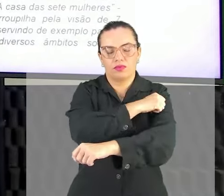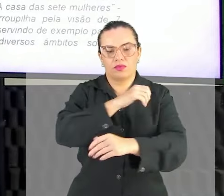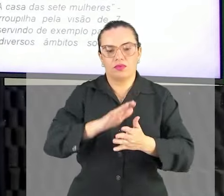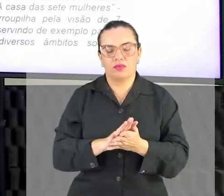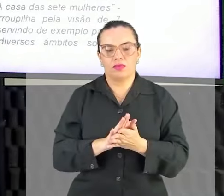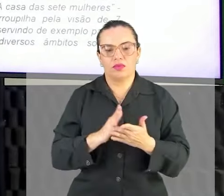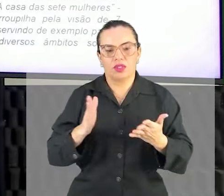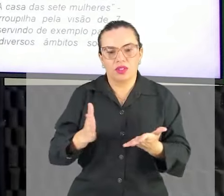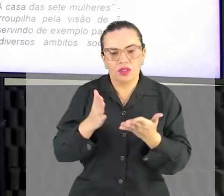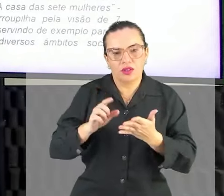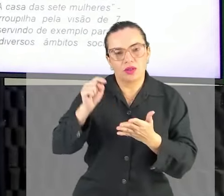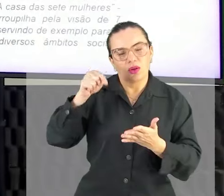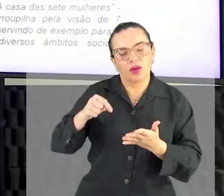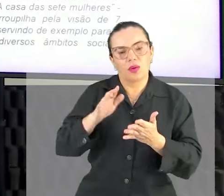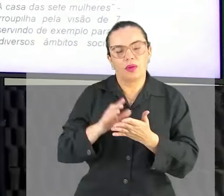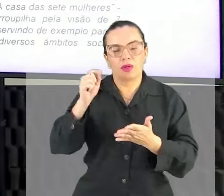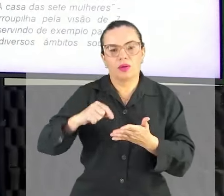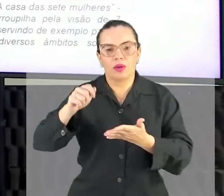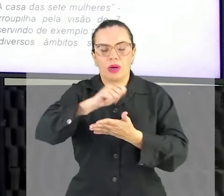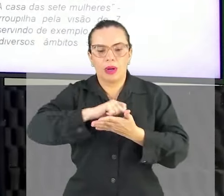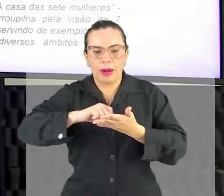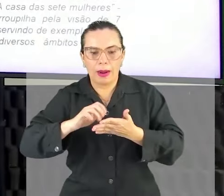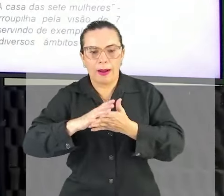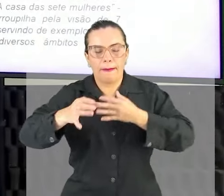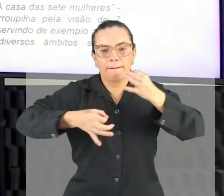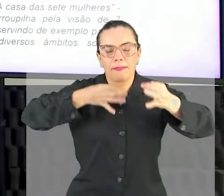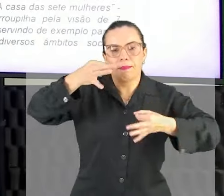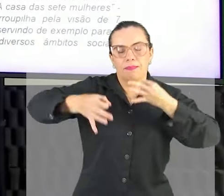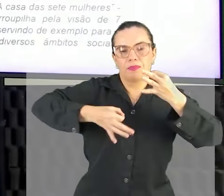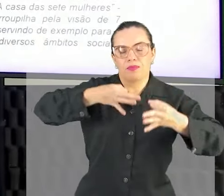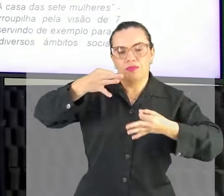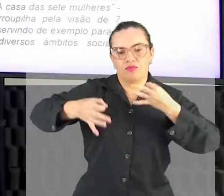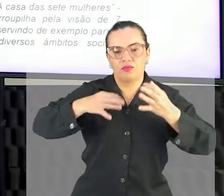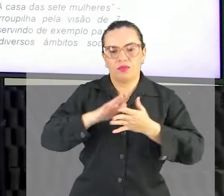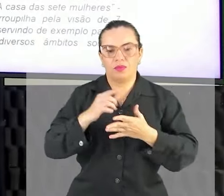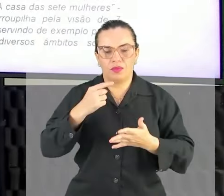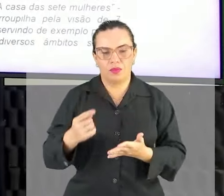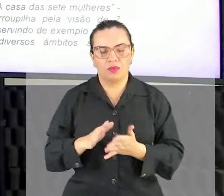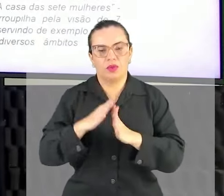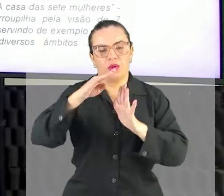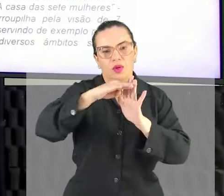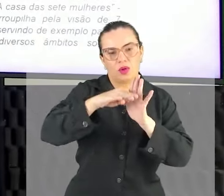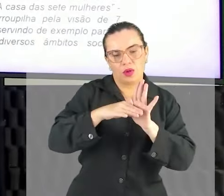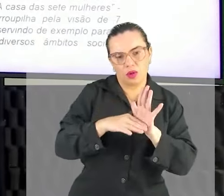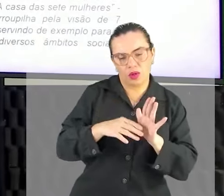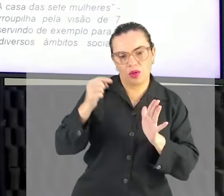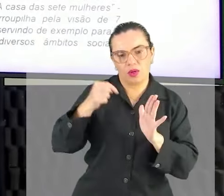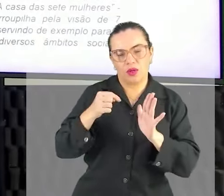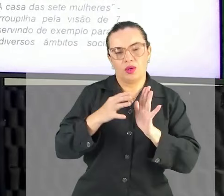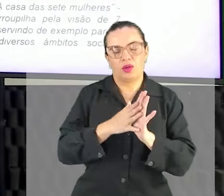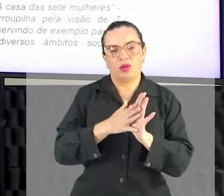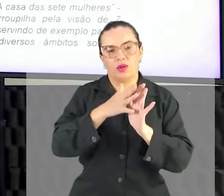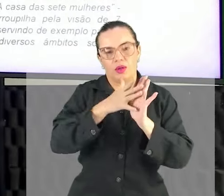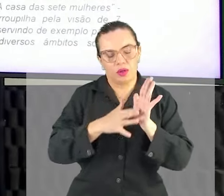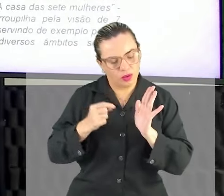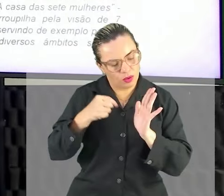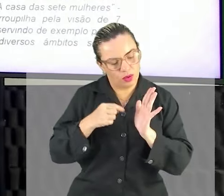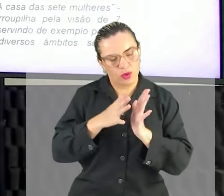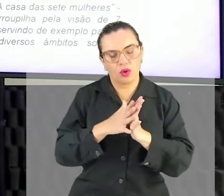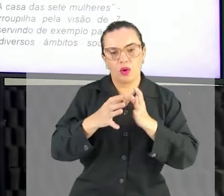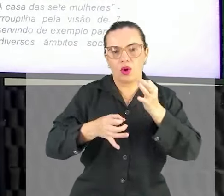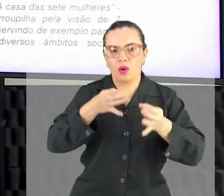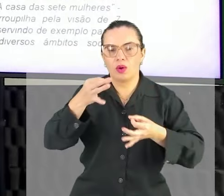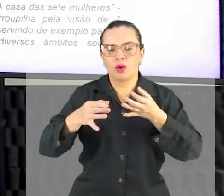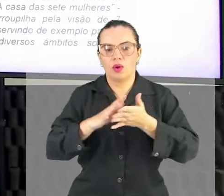alimentar, sedimentar essa opinião que ele acabou de dar com um repertório, com um argumento de autoridade,